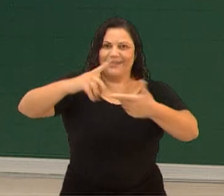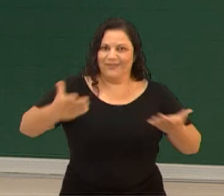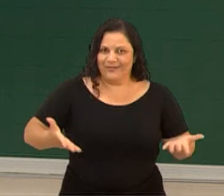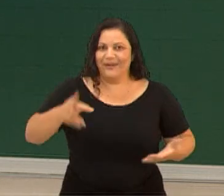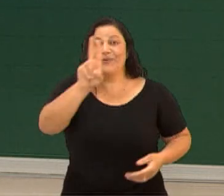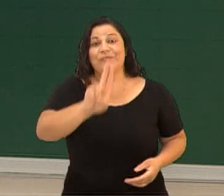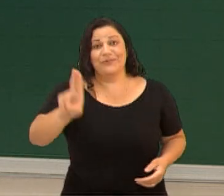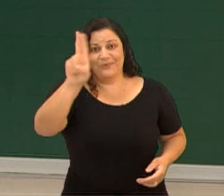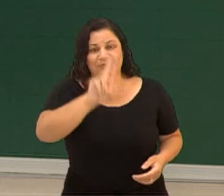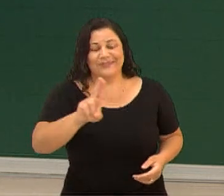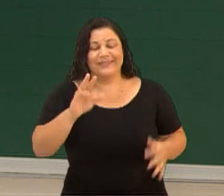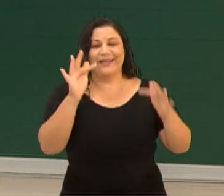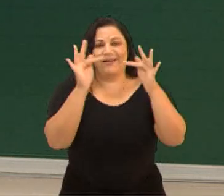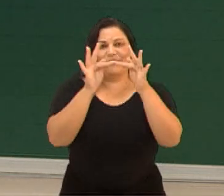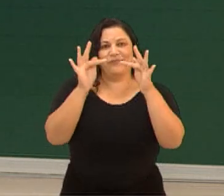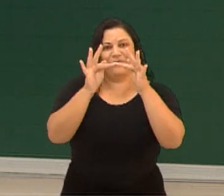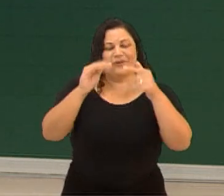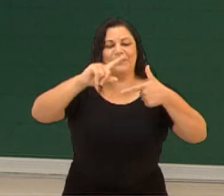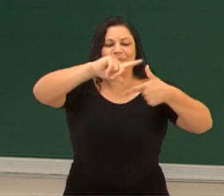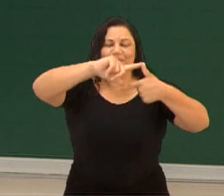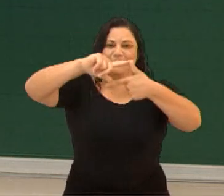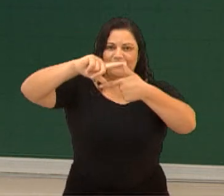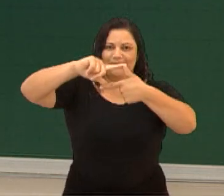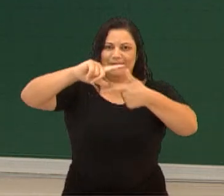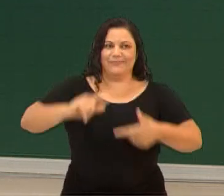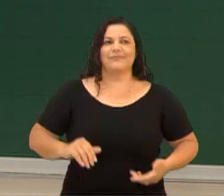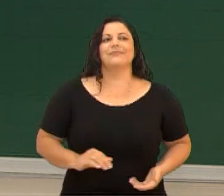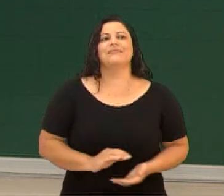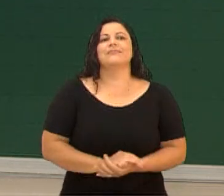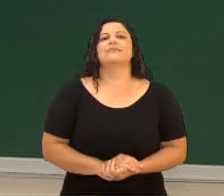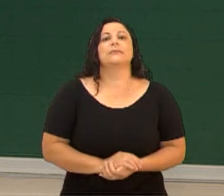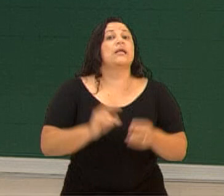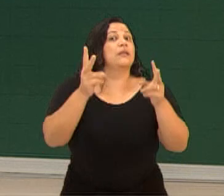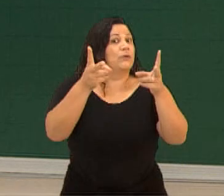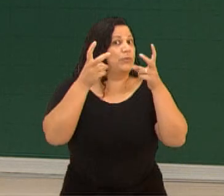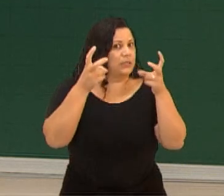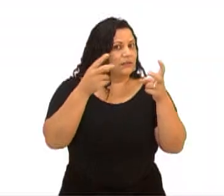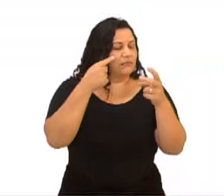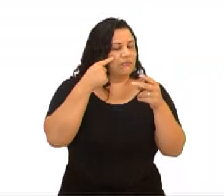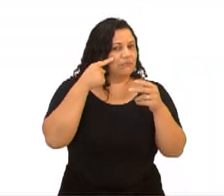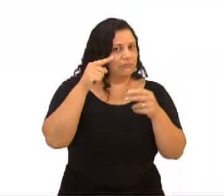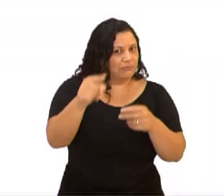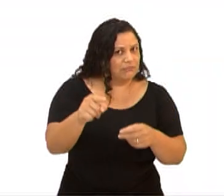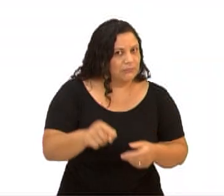a fórmula do retângulo. Então, prestem atenção aqui, ó.